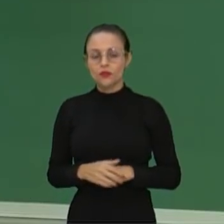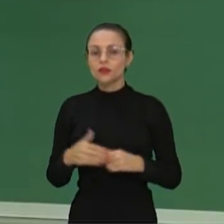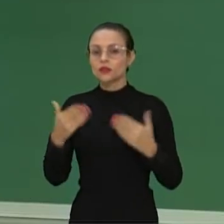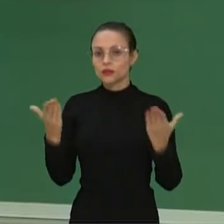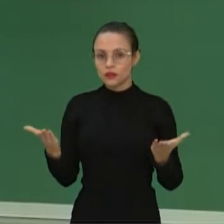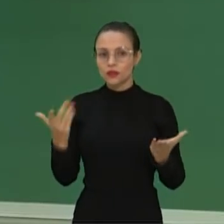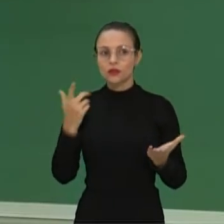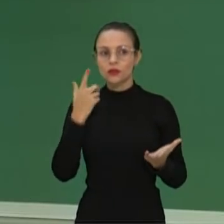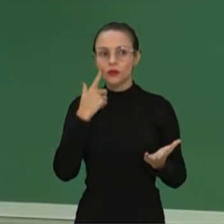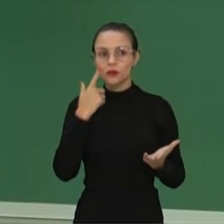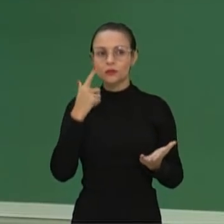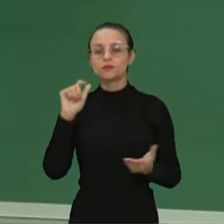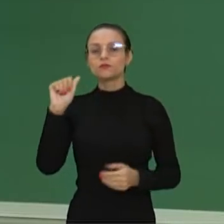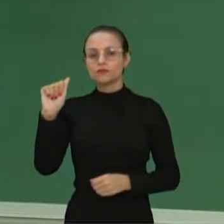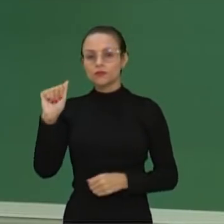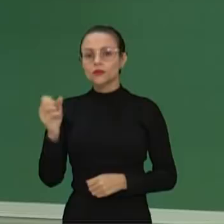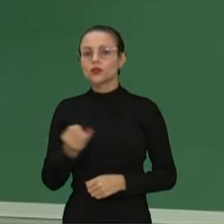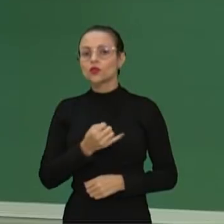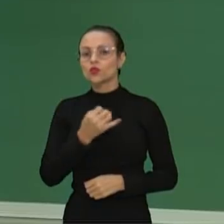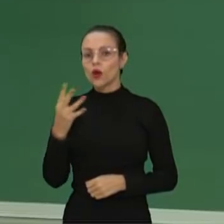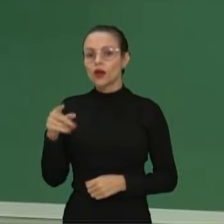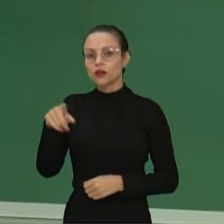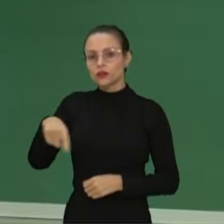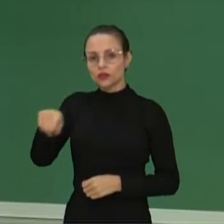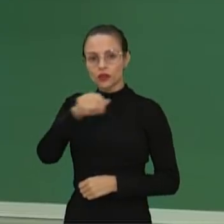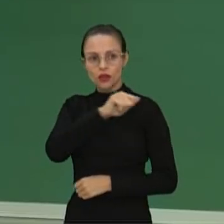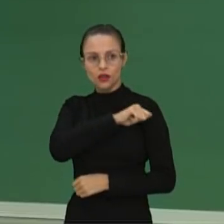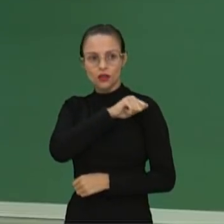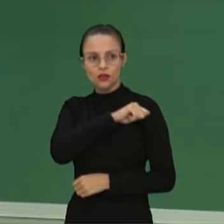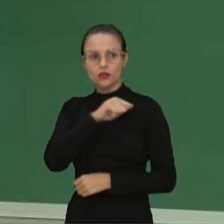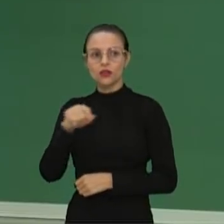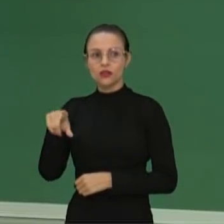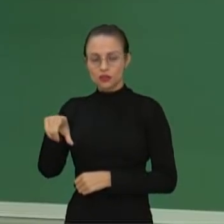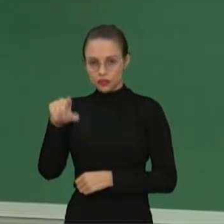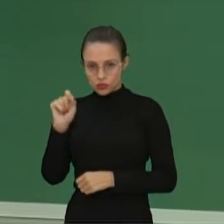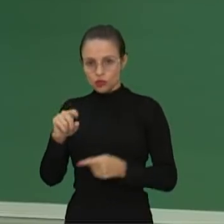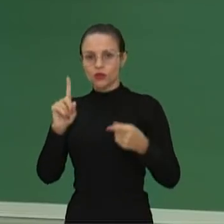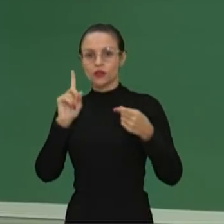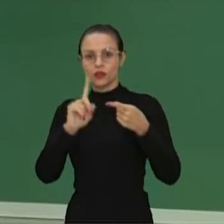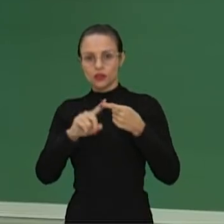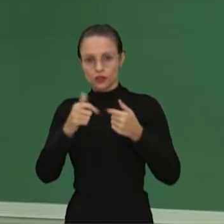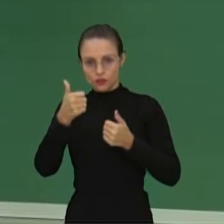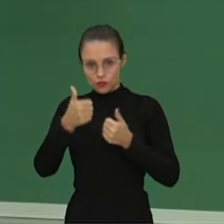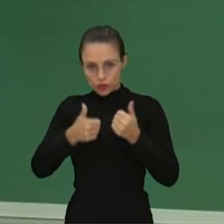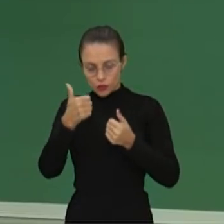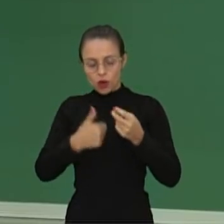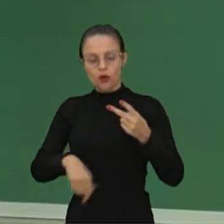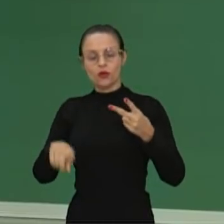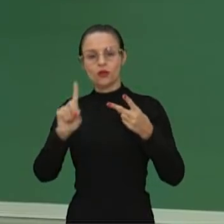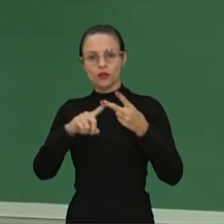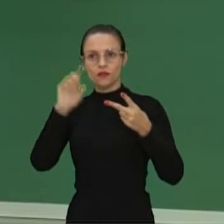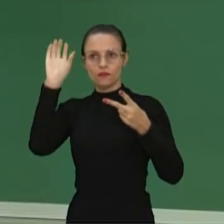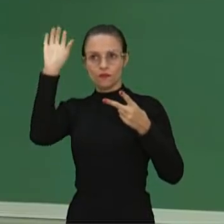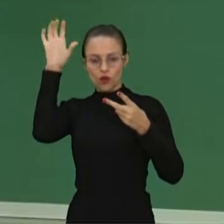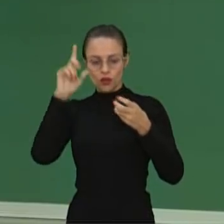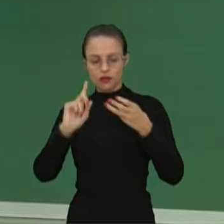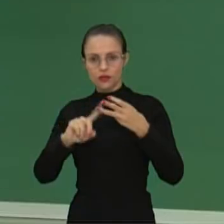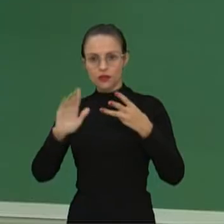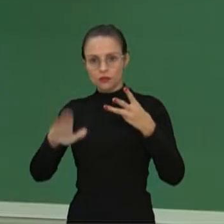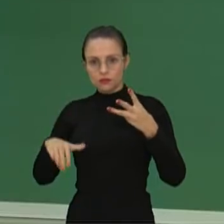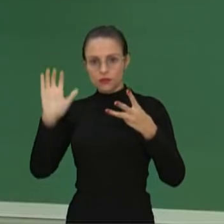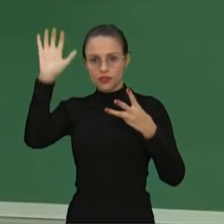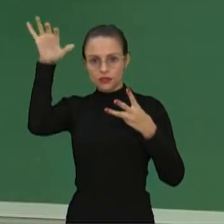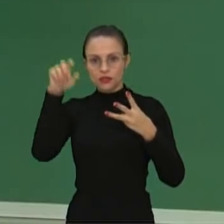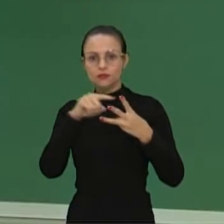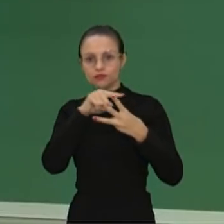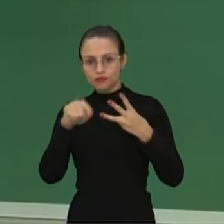Então, quantos alunos escolheram as modalidades de futebol, vôlei e basquete? Quantos? Primeiro nós vamos